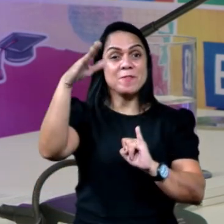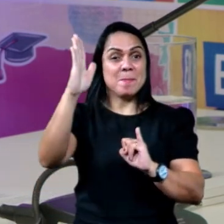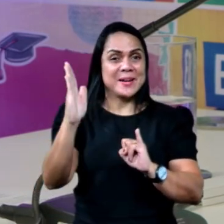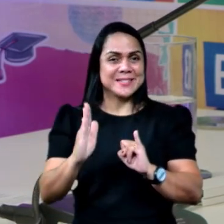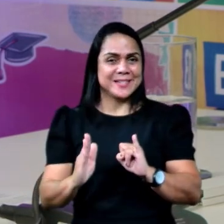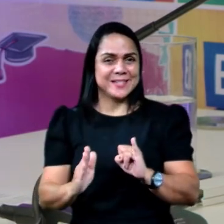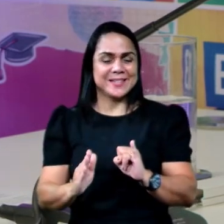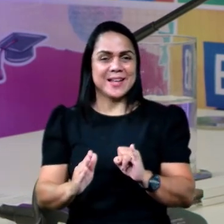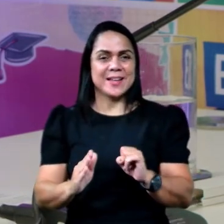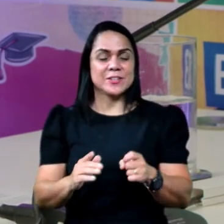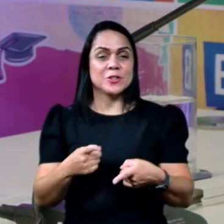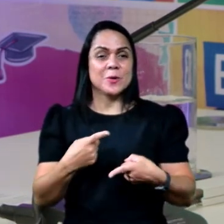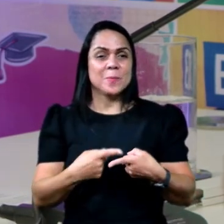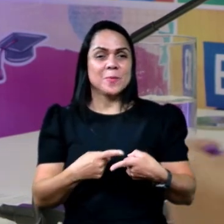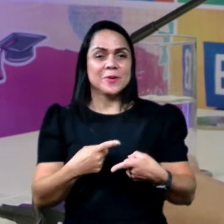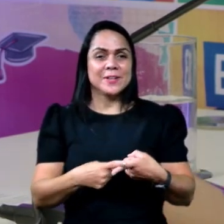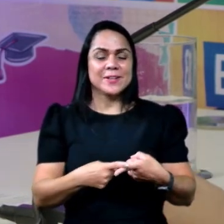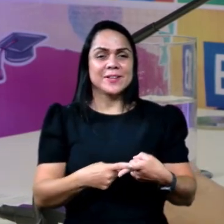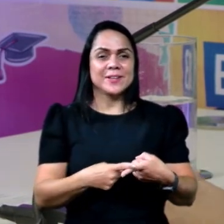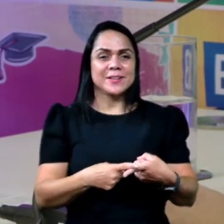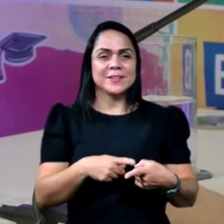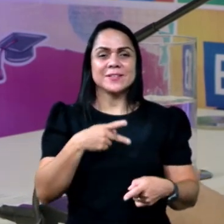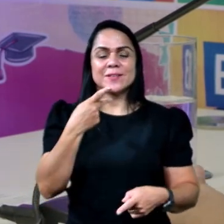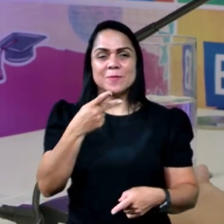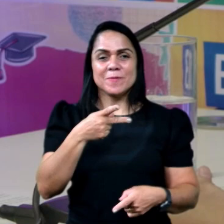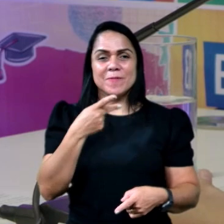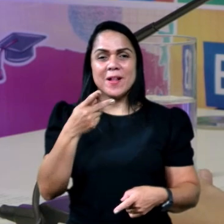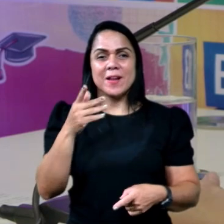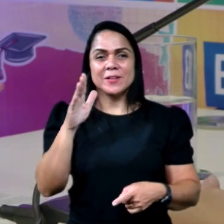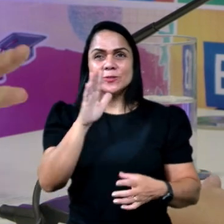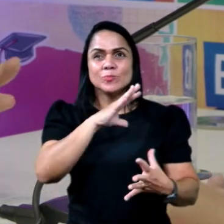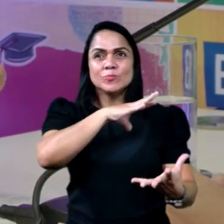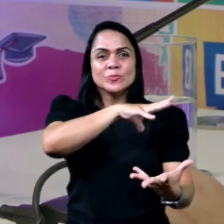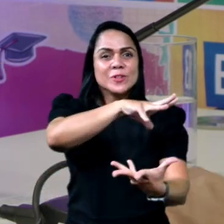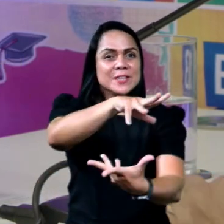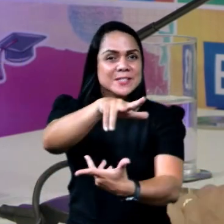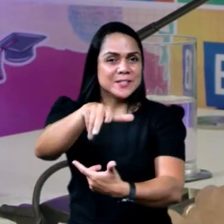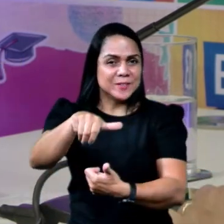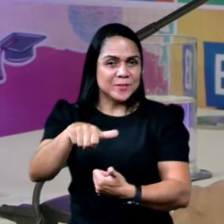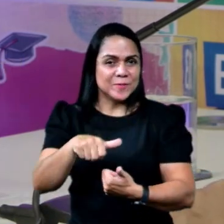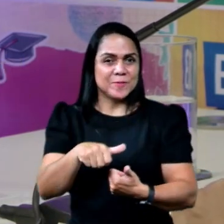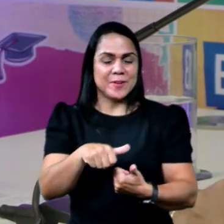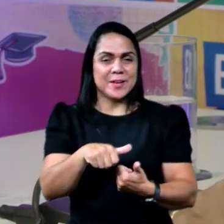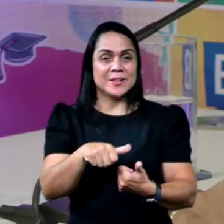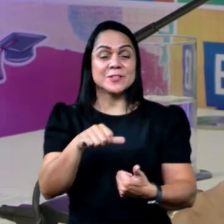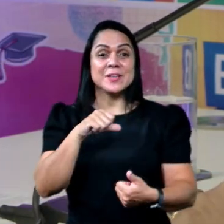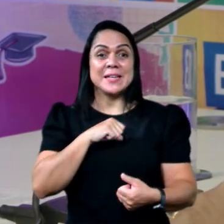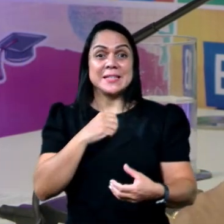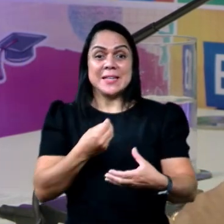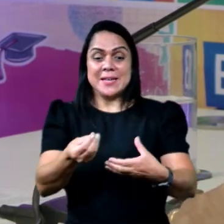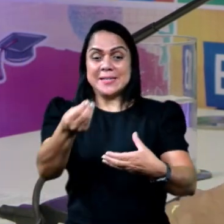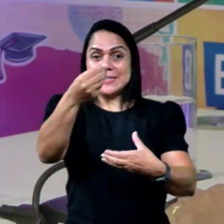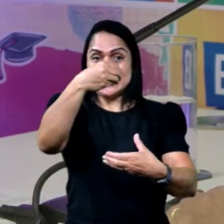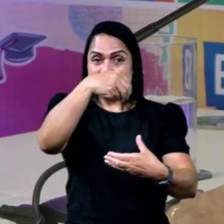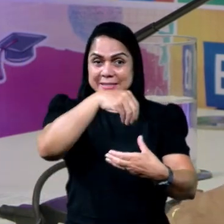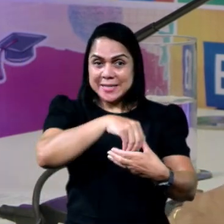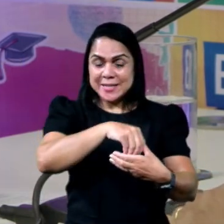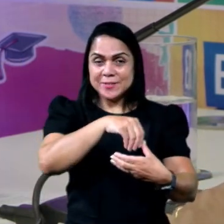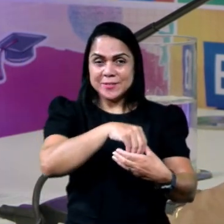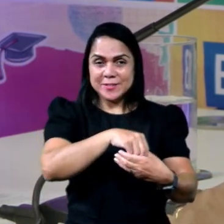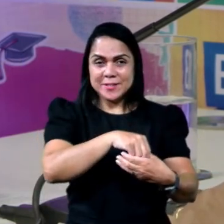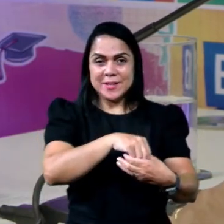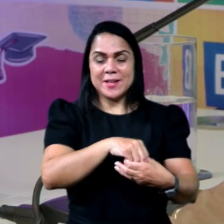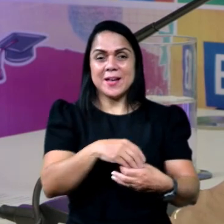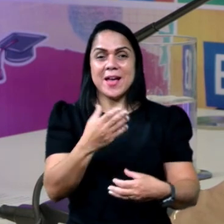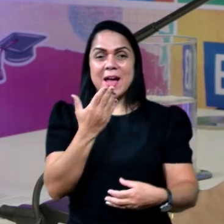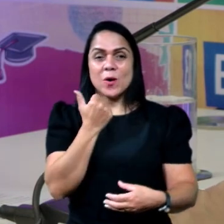estamos falando também sobre esse universo e tem um outro universo dentro dele, que é a comida